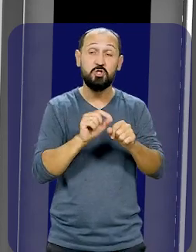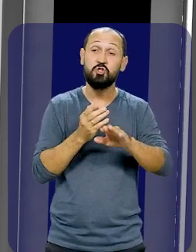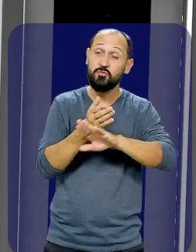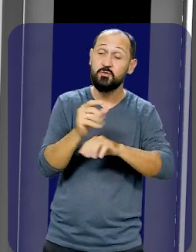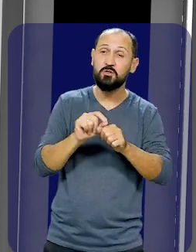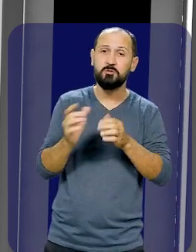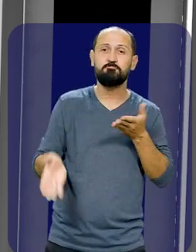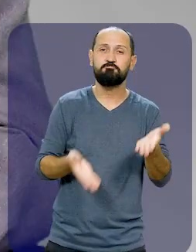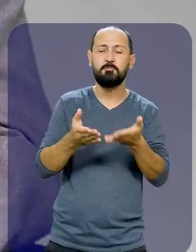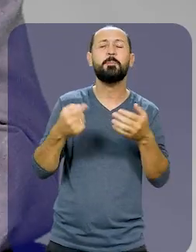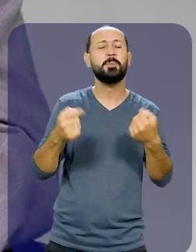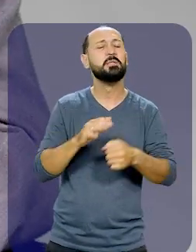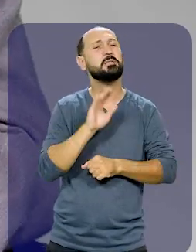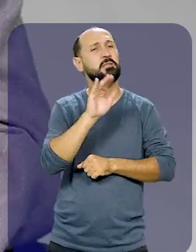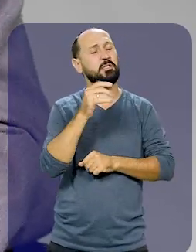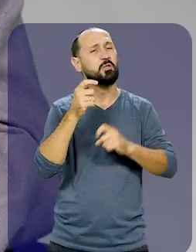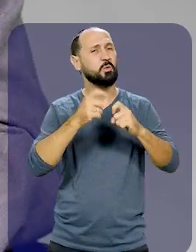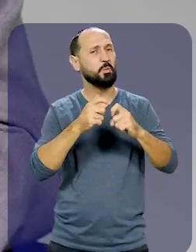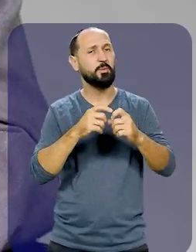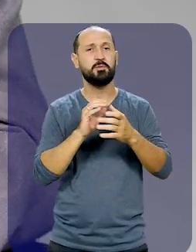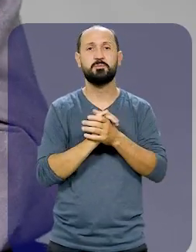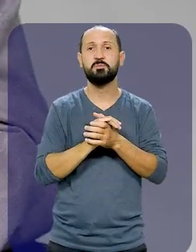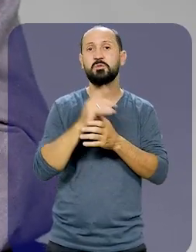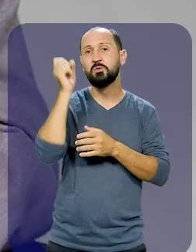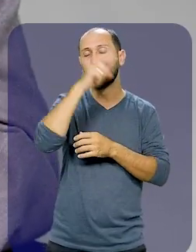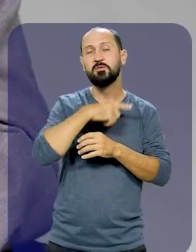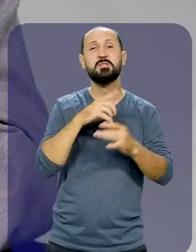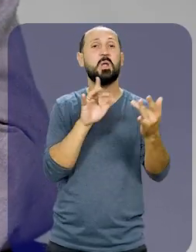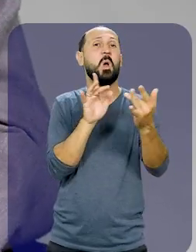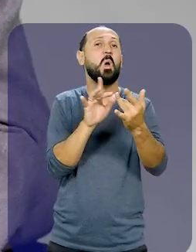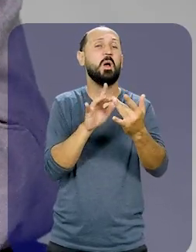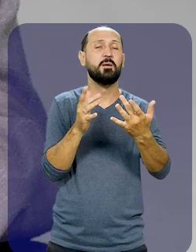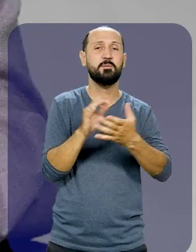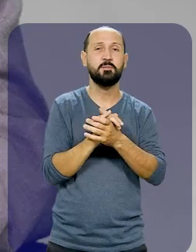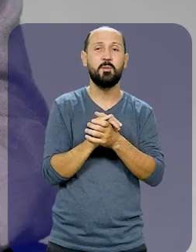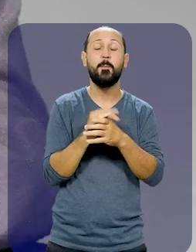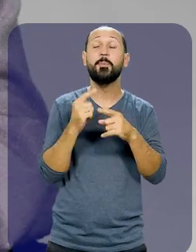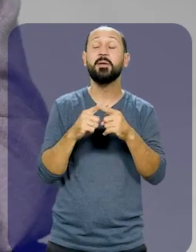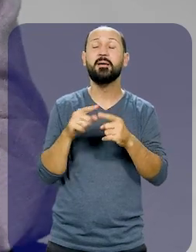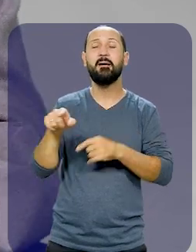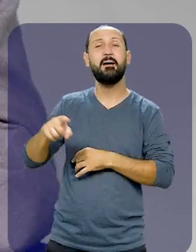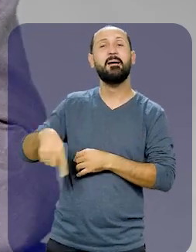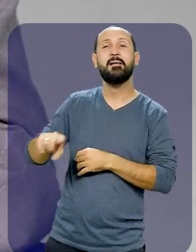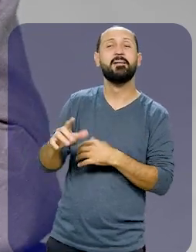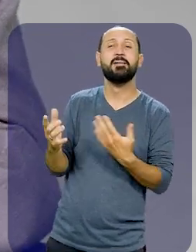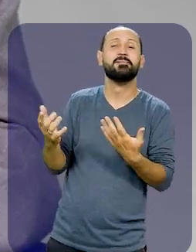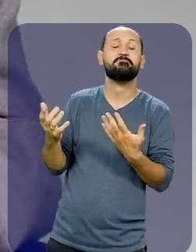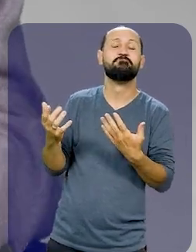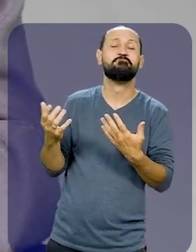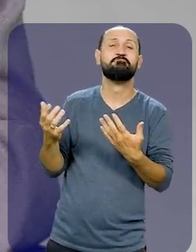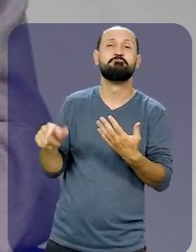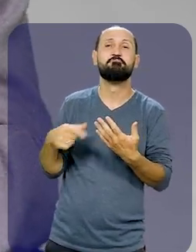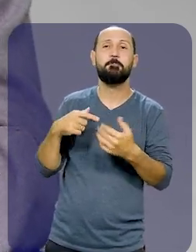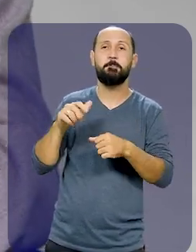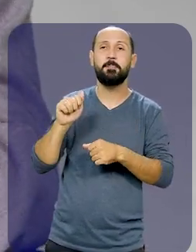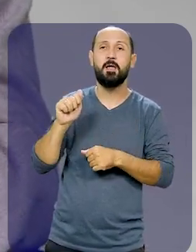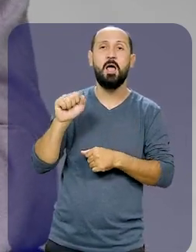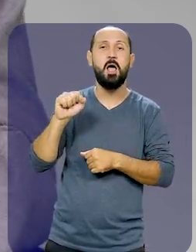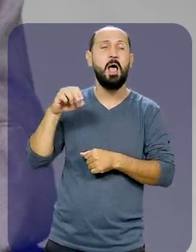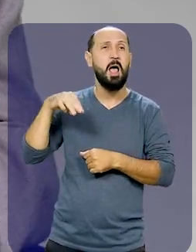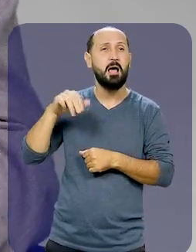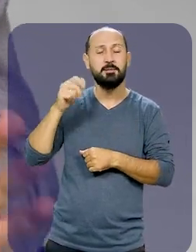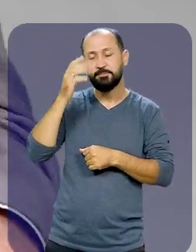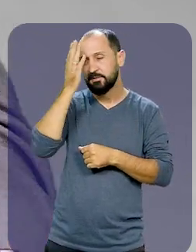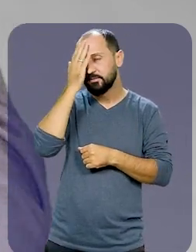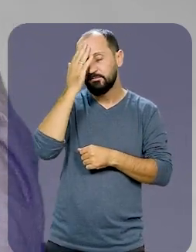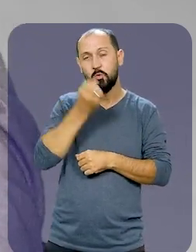esse tratamento, né? Tem que procurar o pneumologista. O difícil é o acesso, porque as pessoas, em asma brônquica,